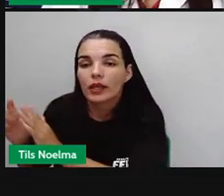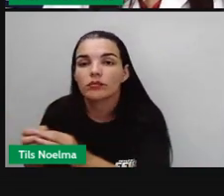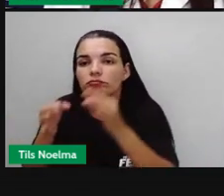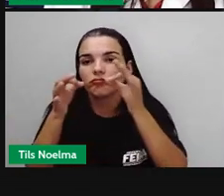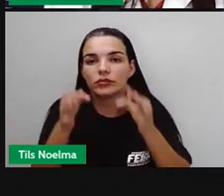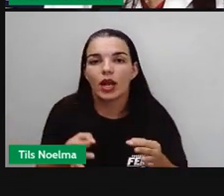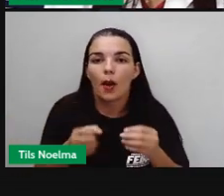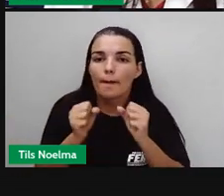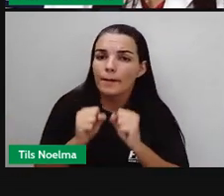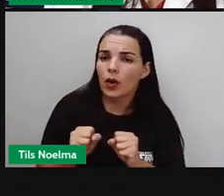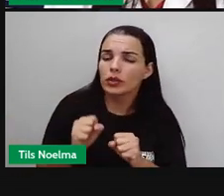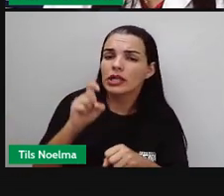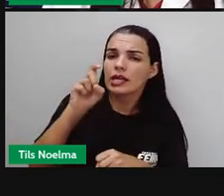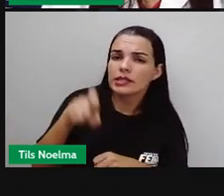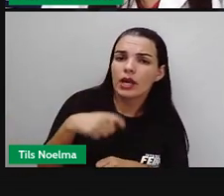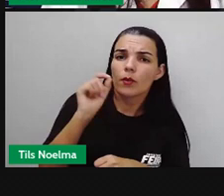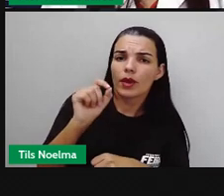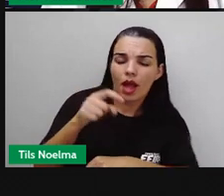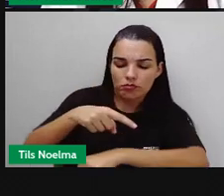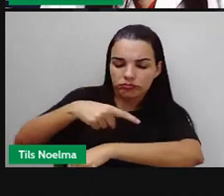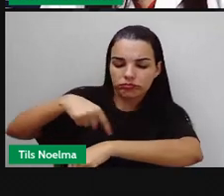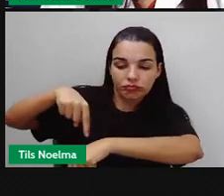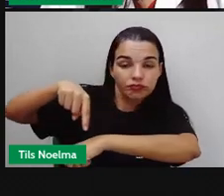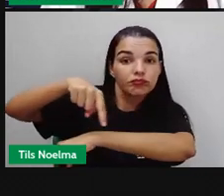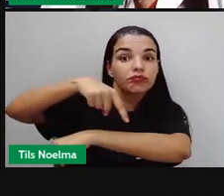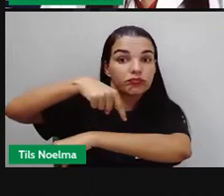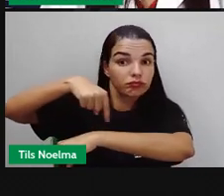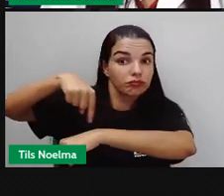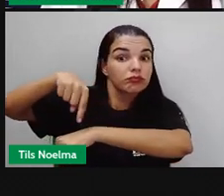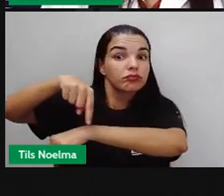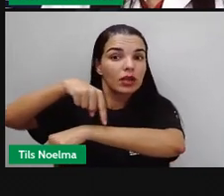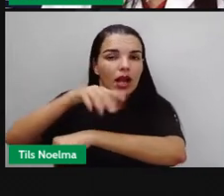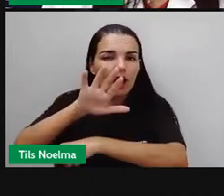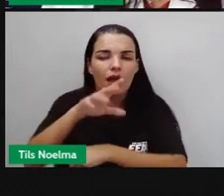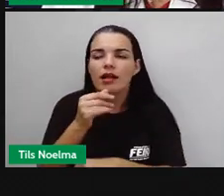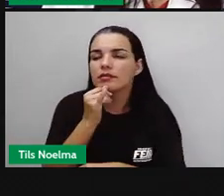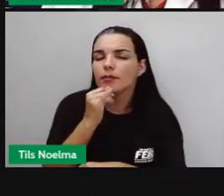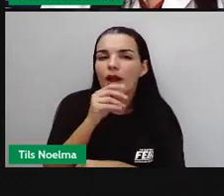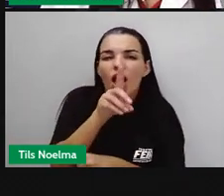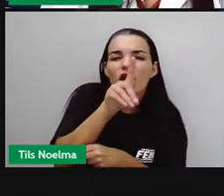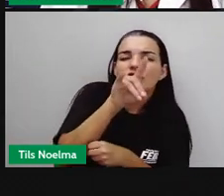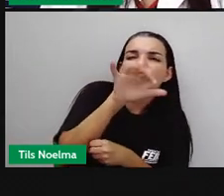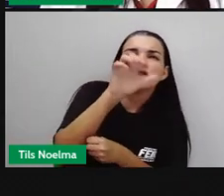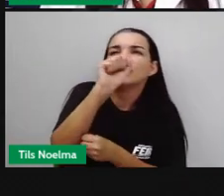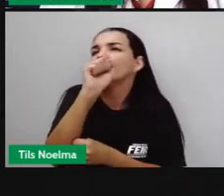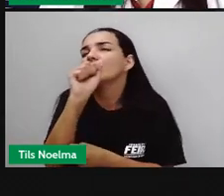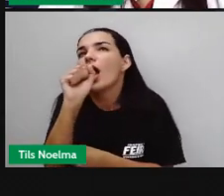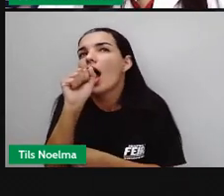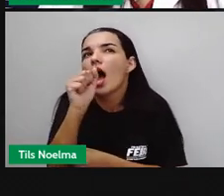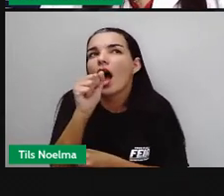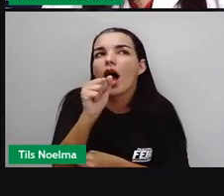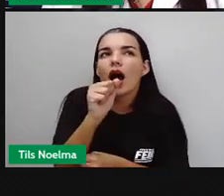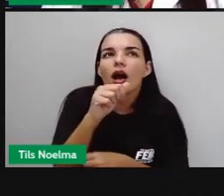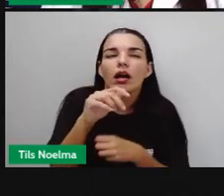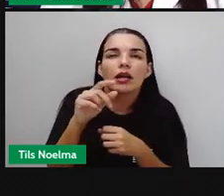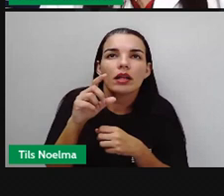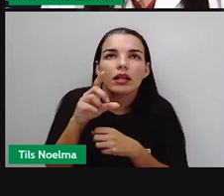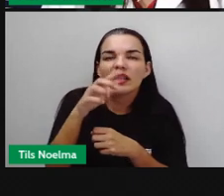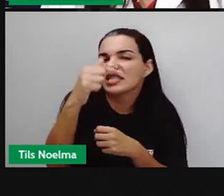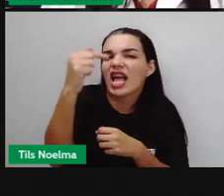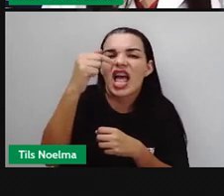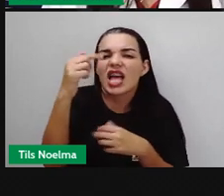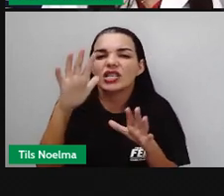pode ser cronológico, que é quando a gente fala no dia tal, ou esse